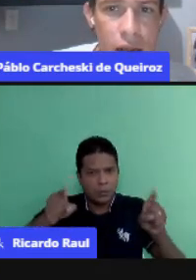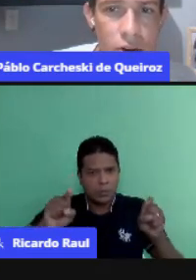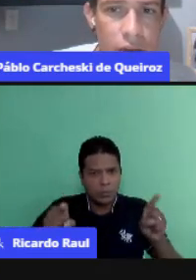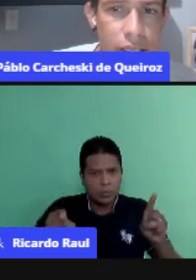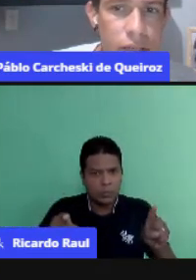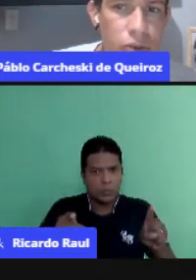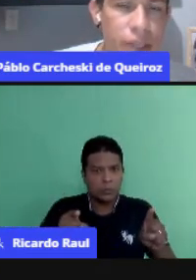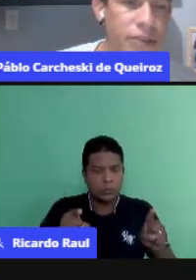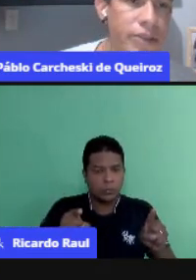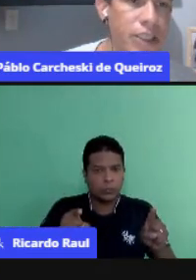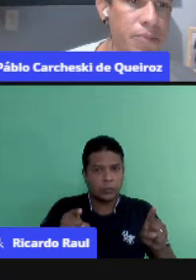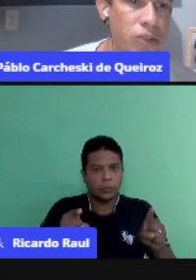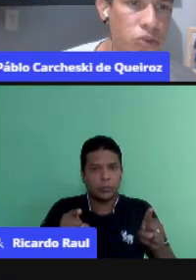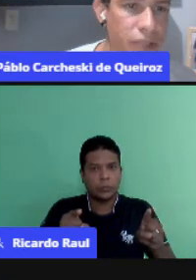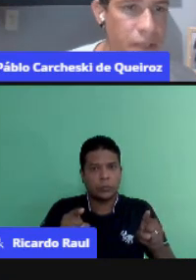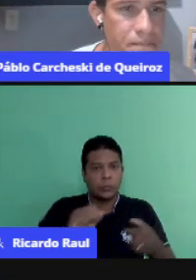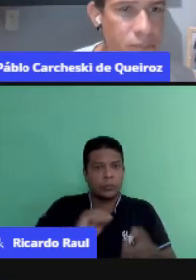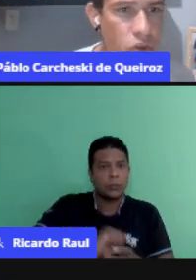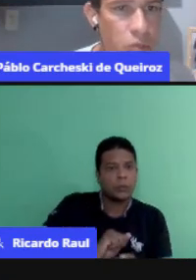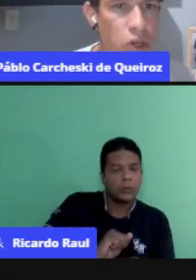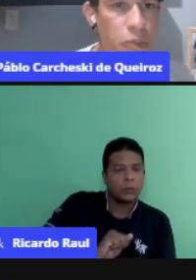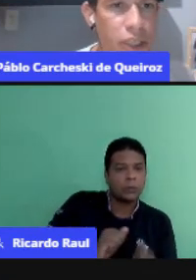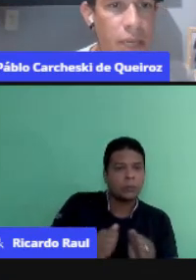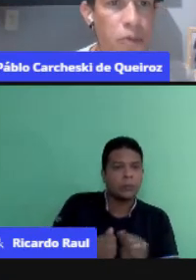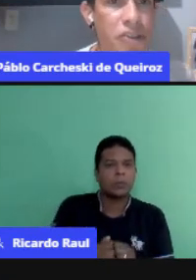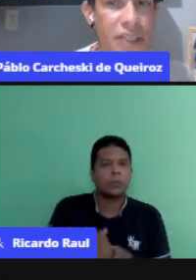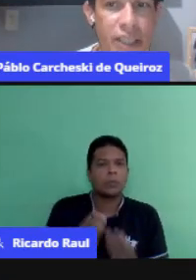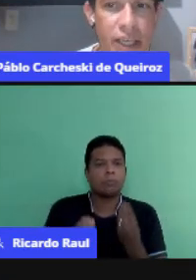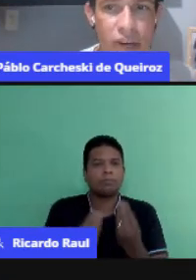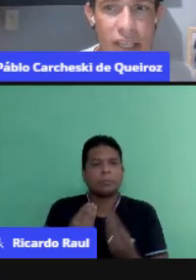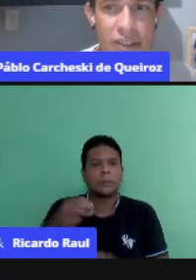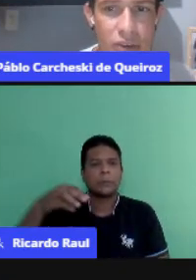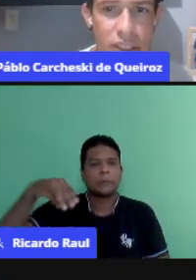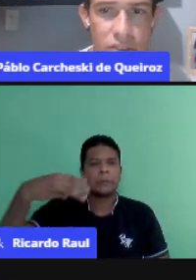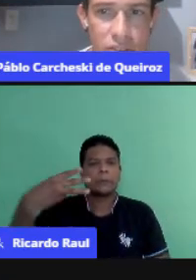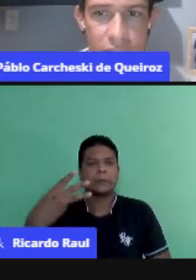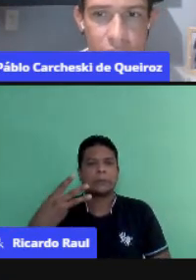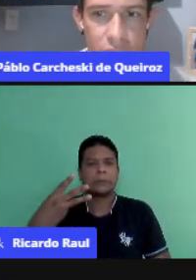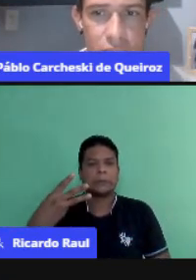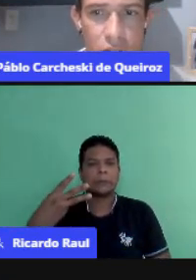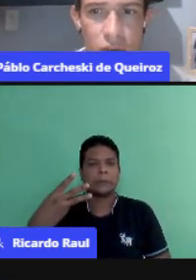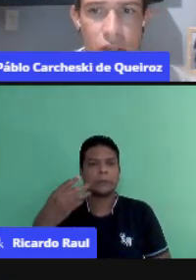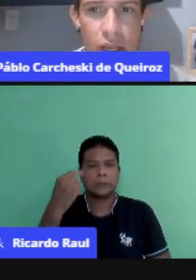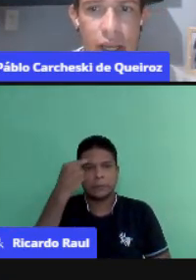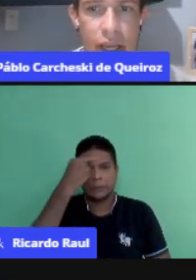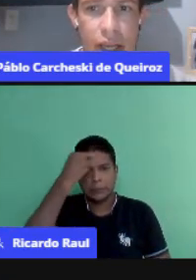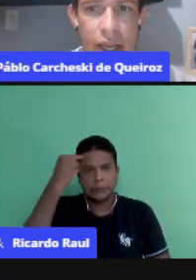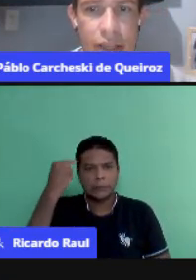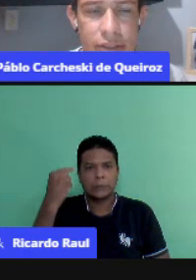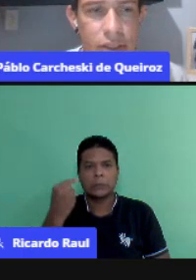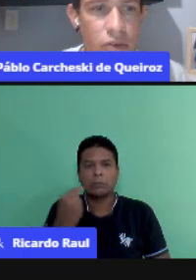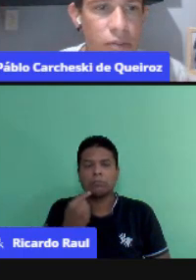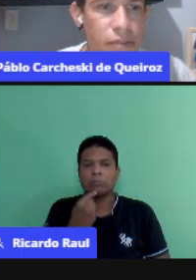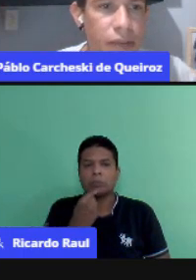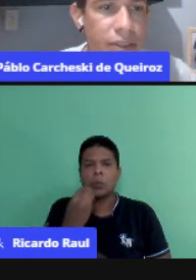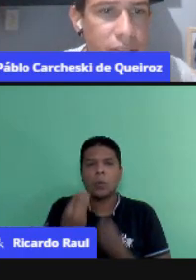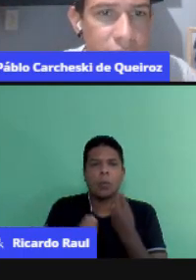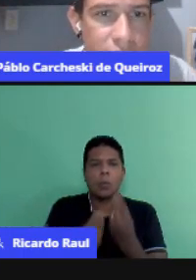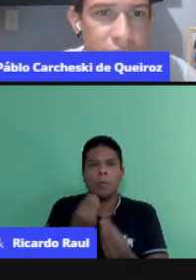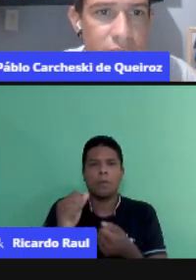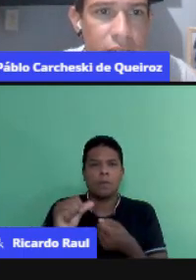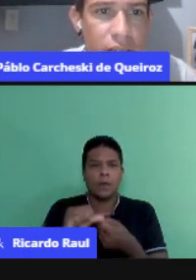calcular. Agora, e com esses 30 minutos, né? Como que eu poderia proceder com relação a isso, né? Então,